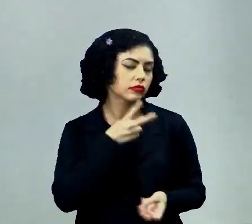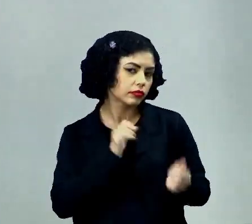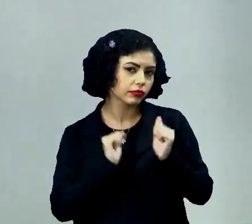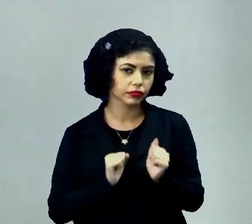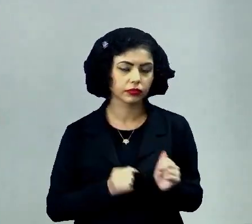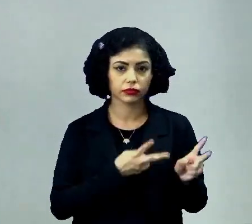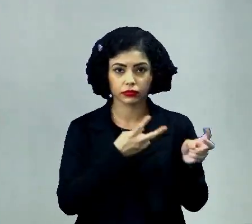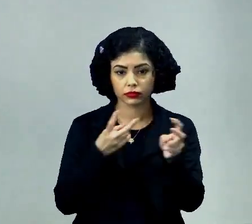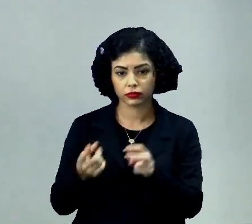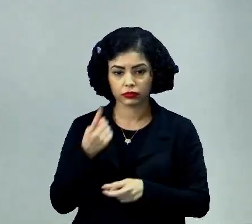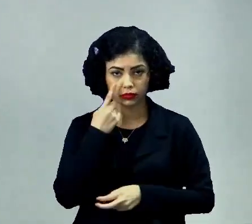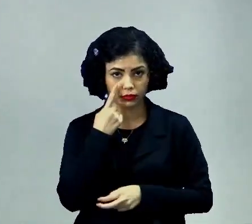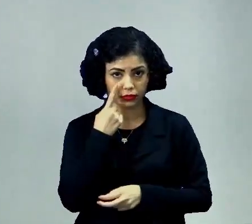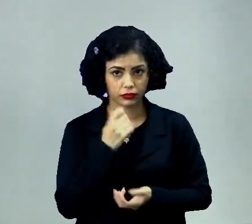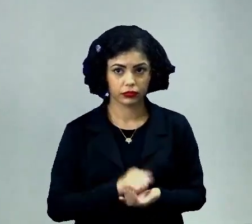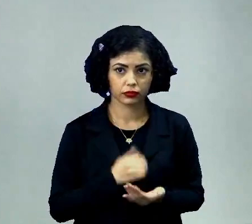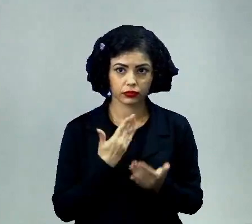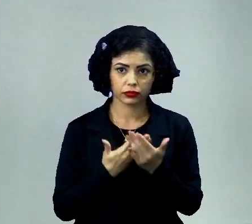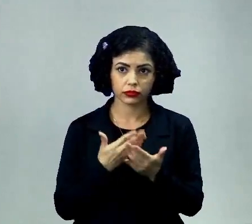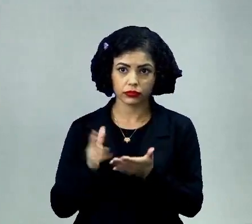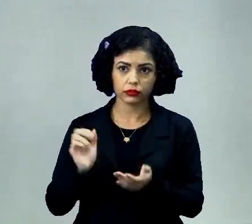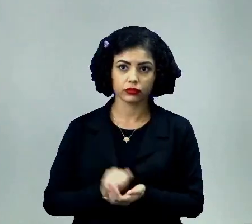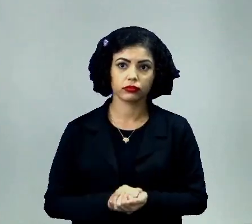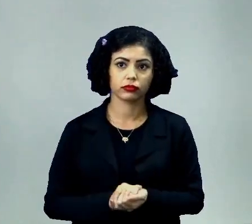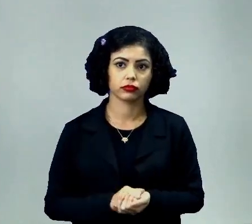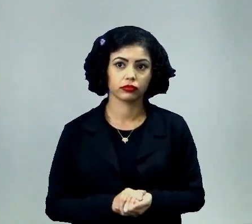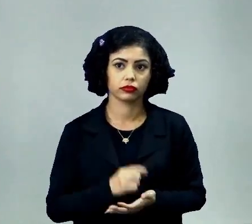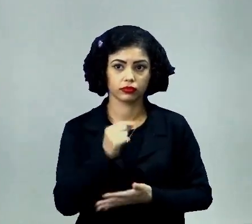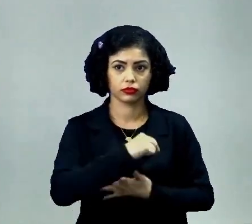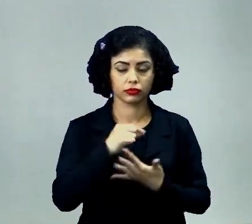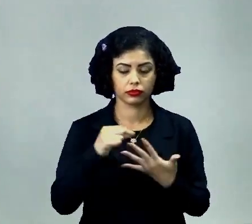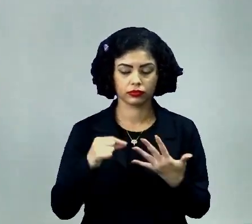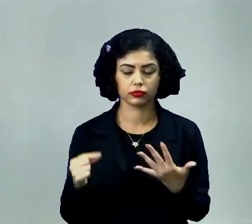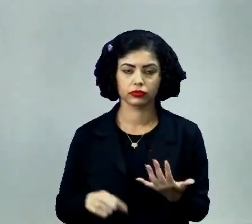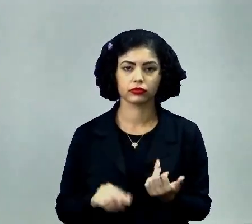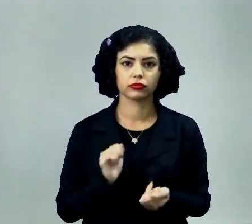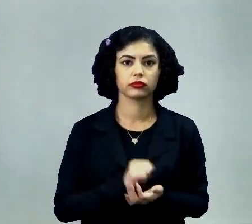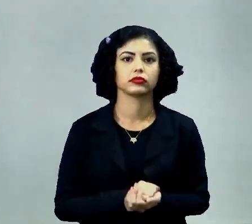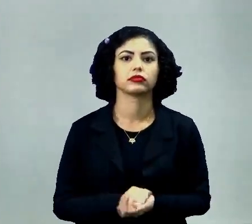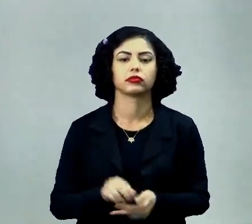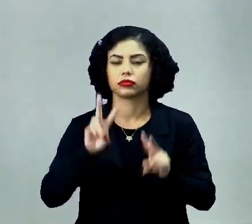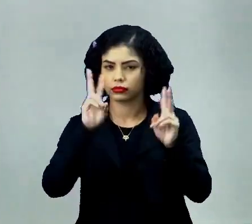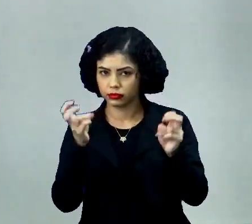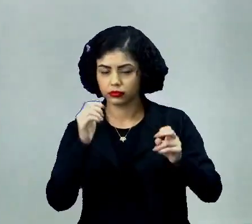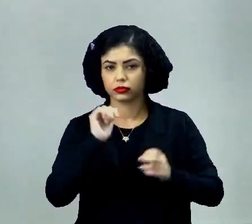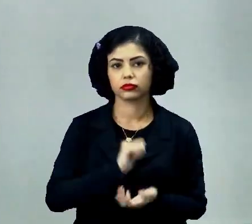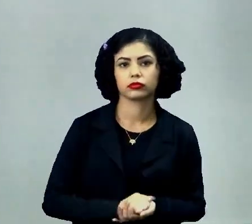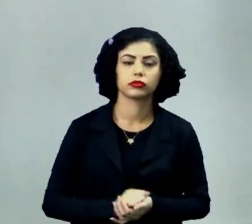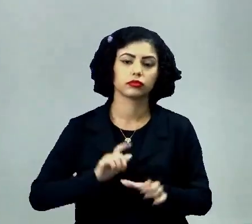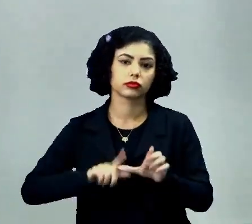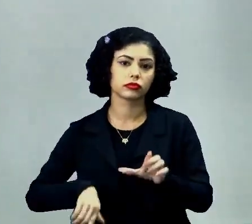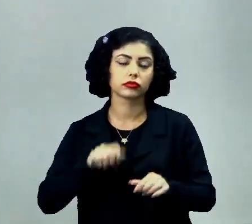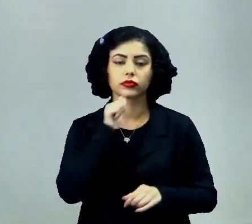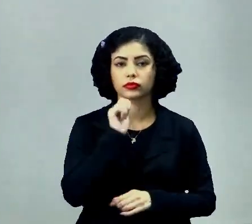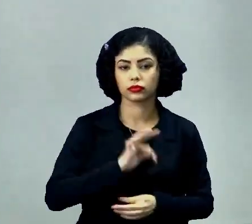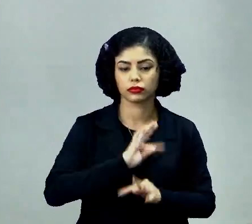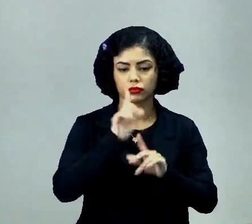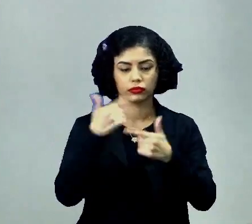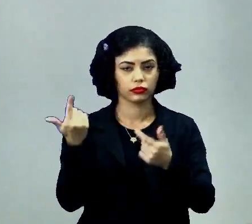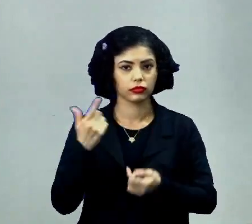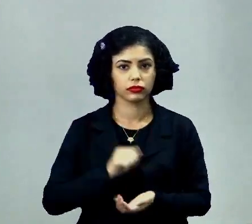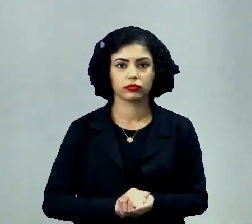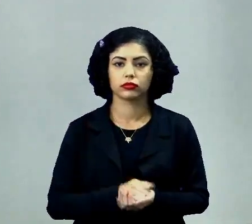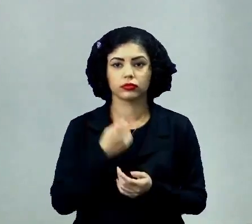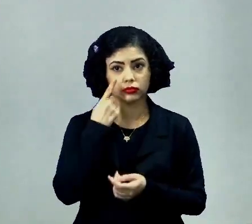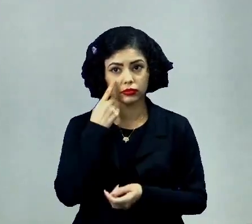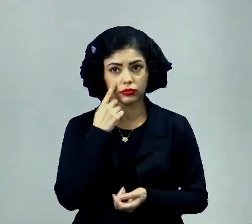estar olhando, a gente tem uma aula já registrada aqui sobre os elementos de um mapa, que são título, legenda e etc. Vocês podem estar